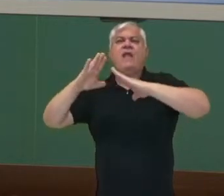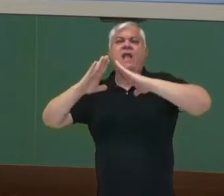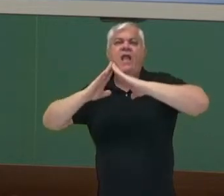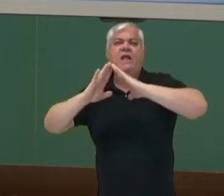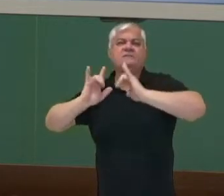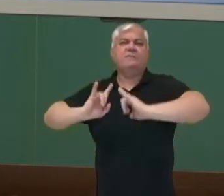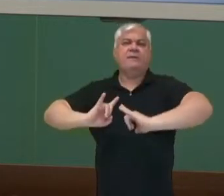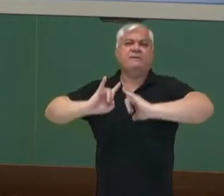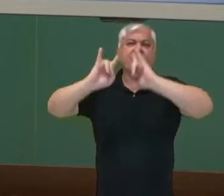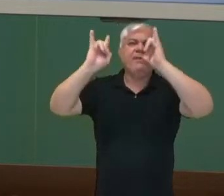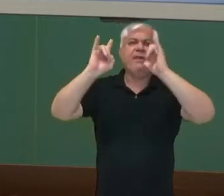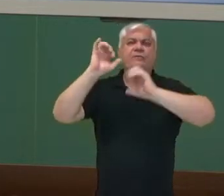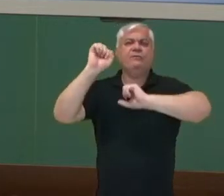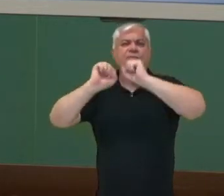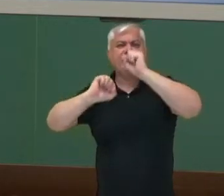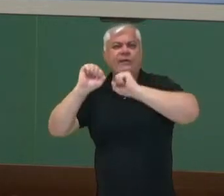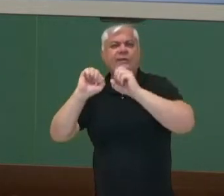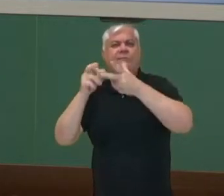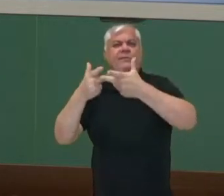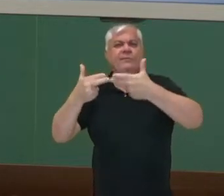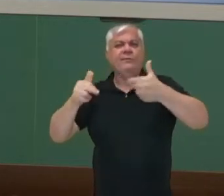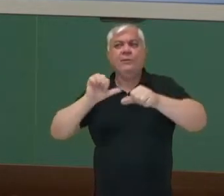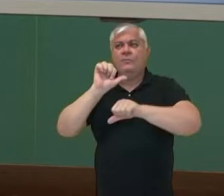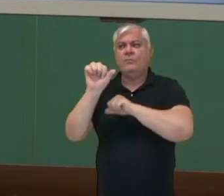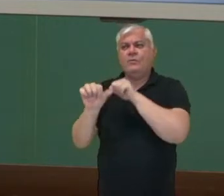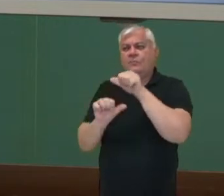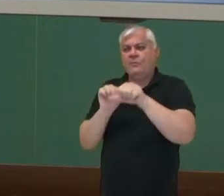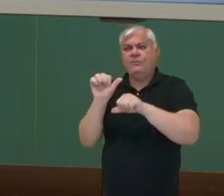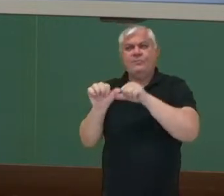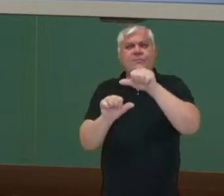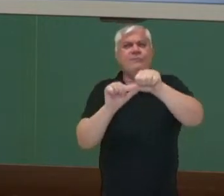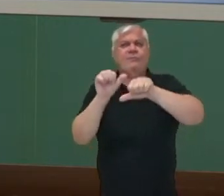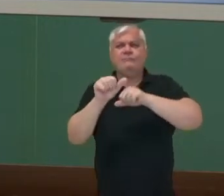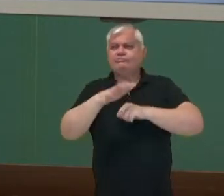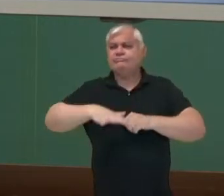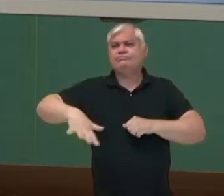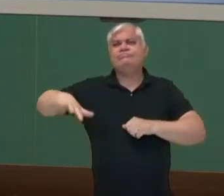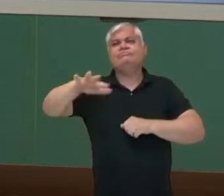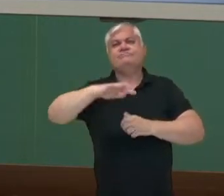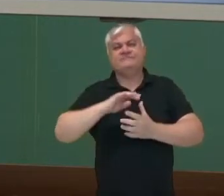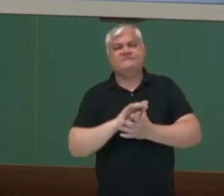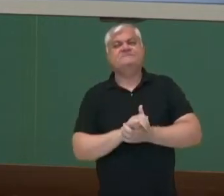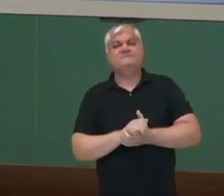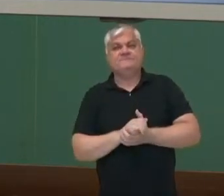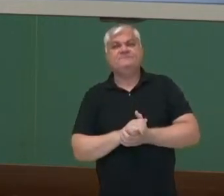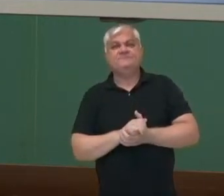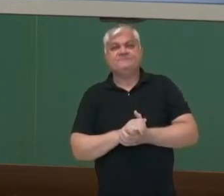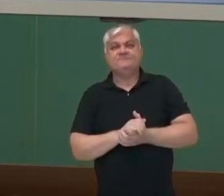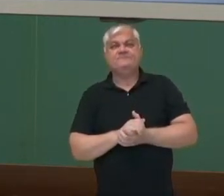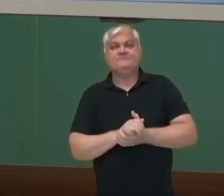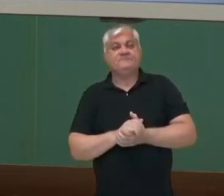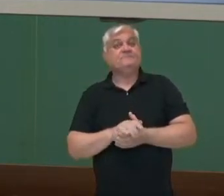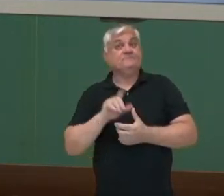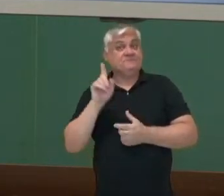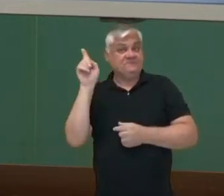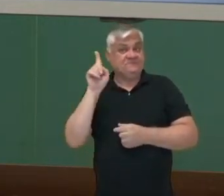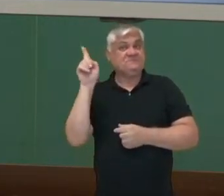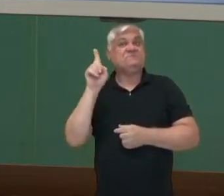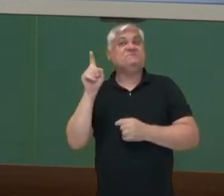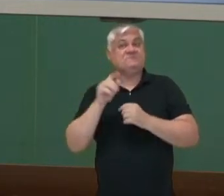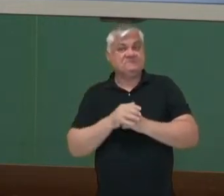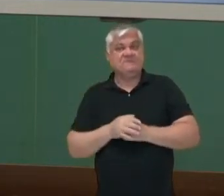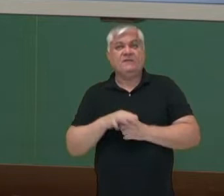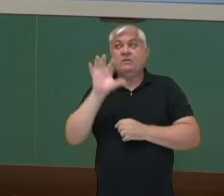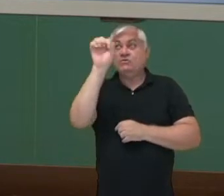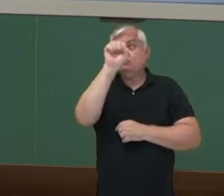de casas, de fábricas, mudando todo esse espaço geográfico. Então a gente vê que é uma boa porção ali da